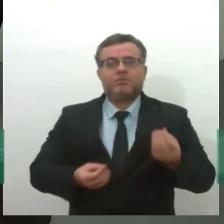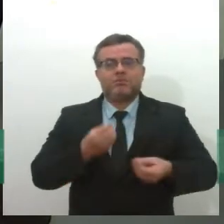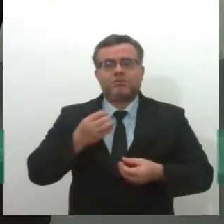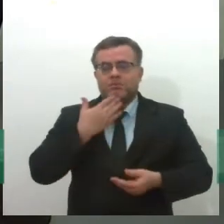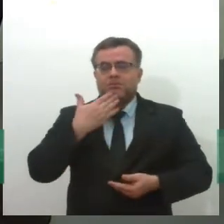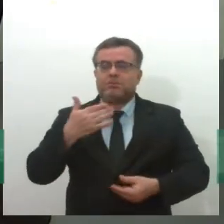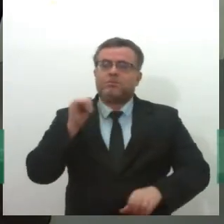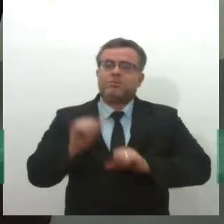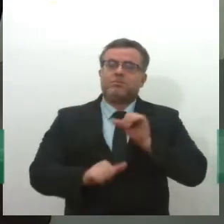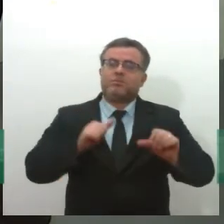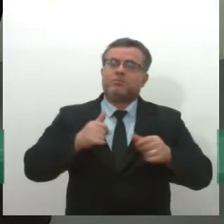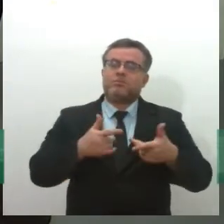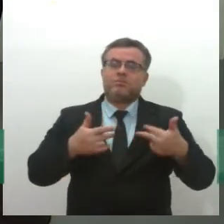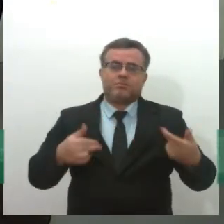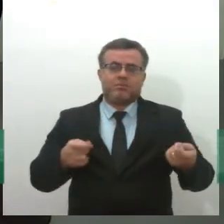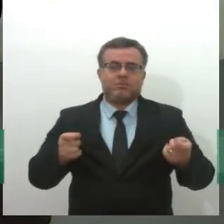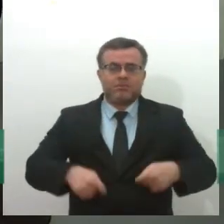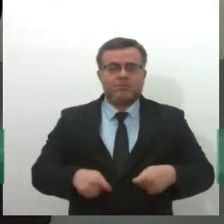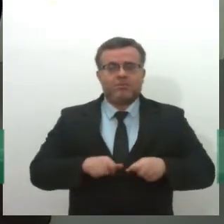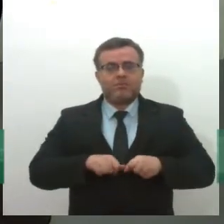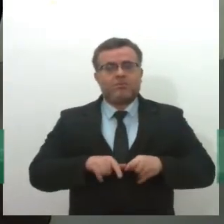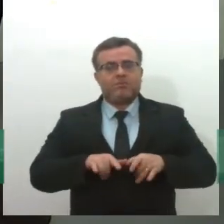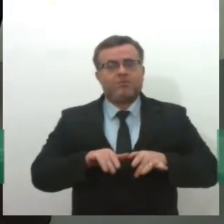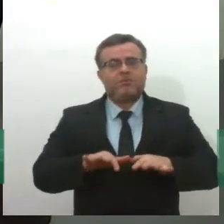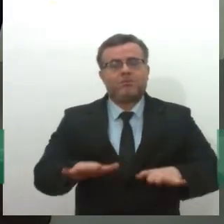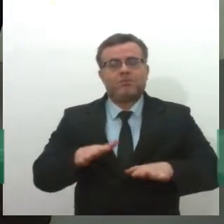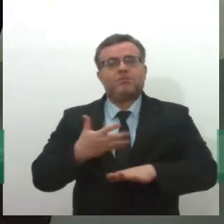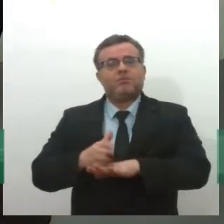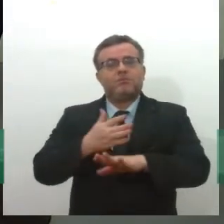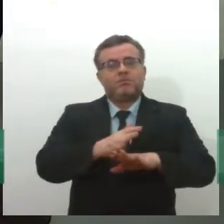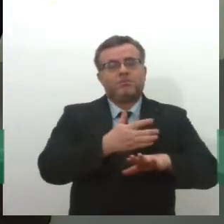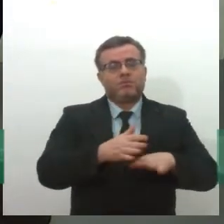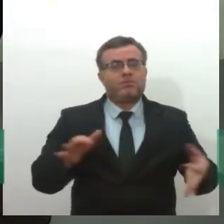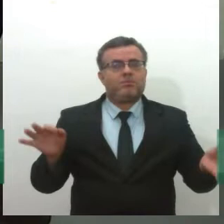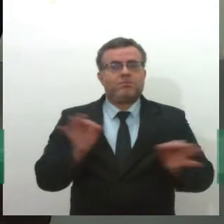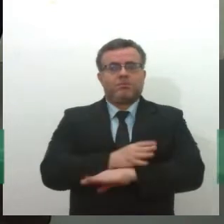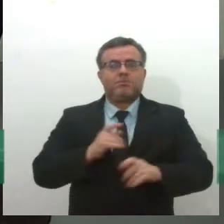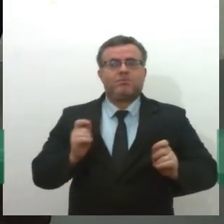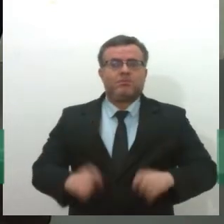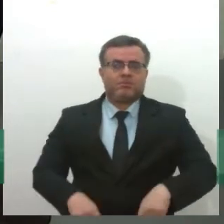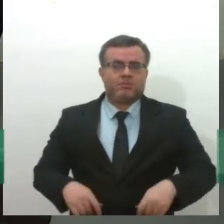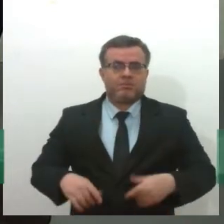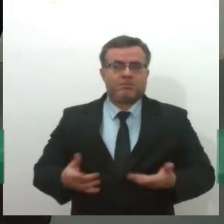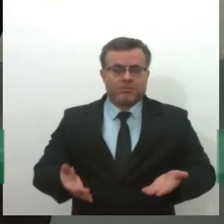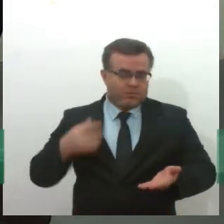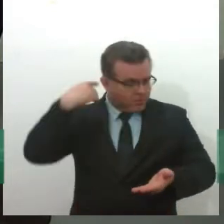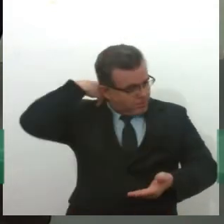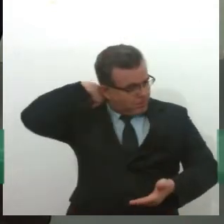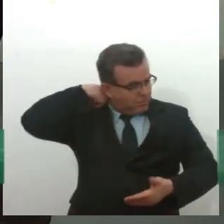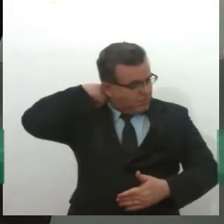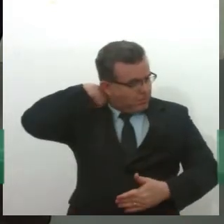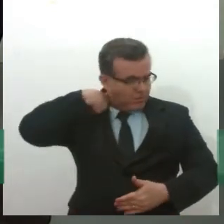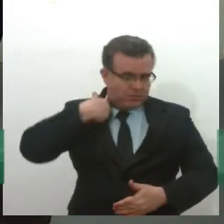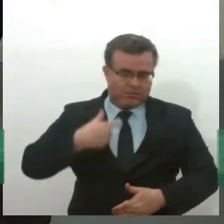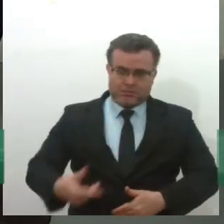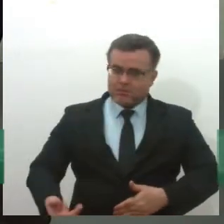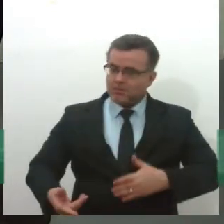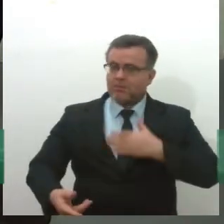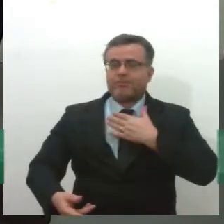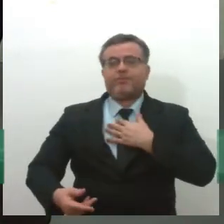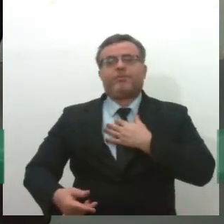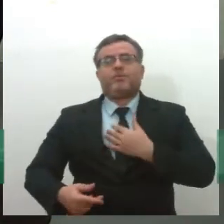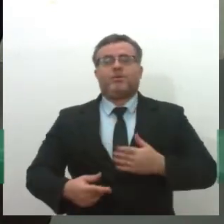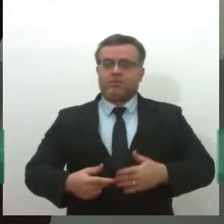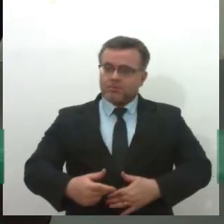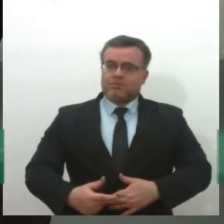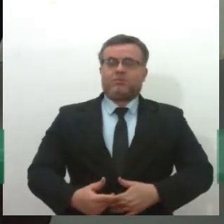na comissão que irá distribuir e aplicar os recursos para as candidaturas de mulheres, que atualmente é composta em sua maioria por homens, como a